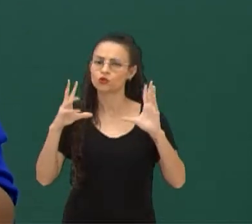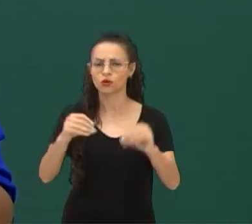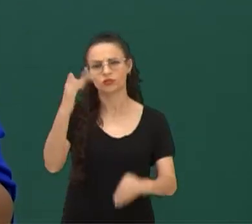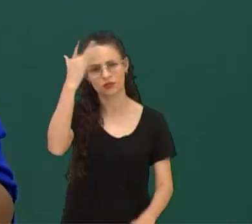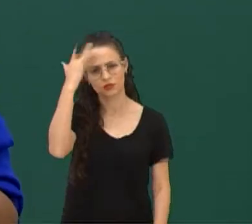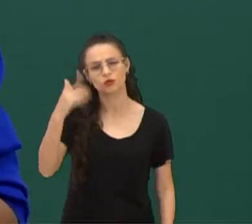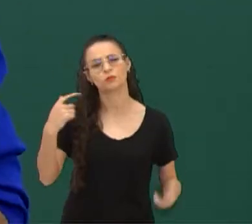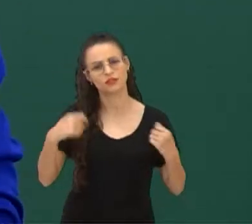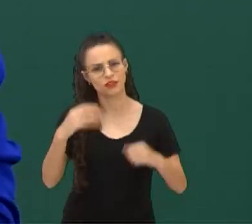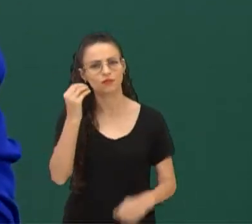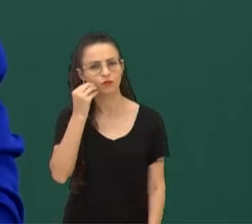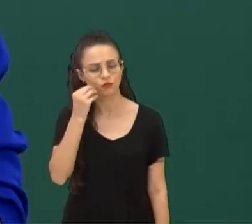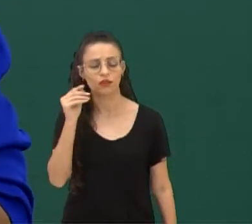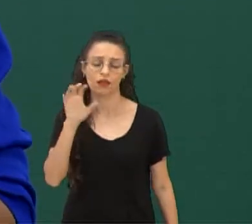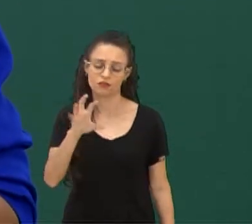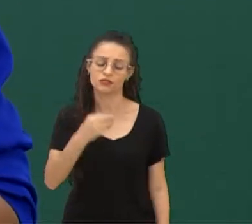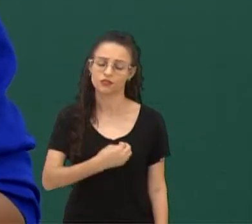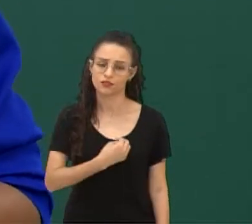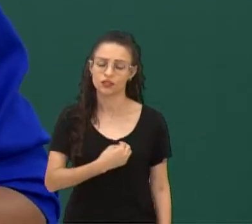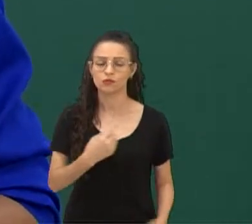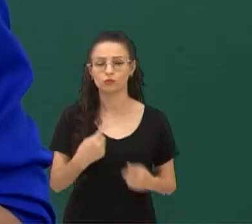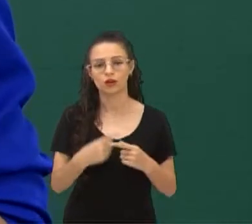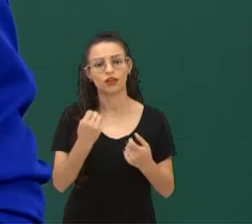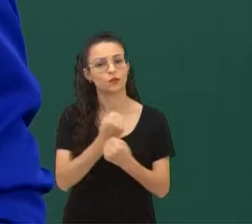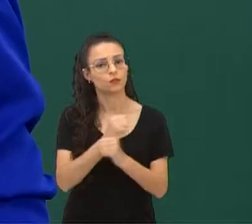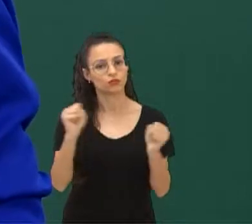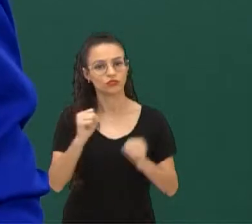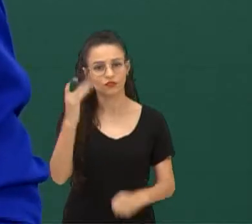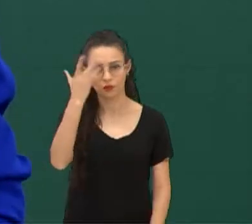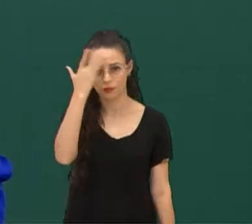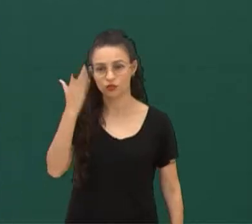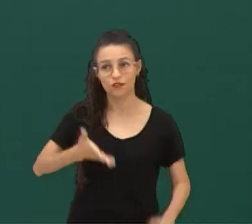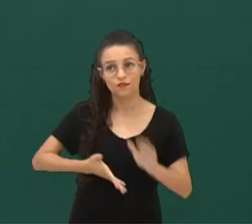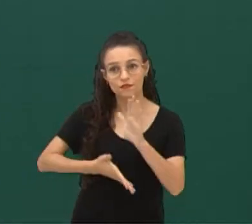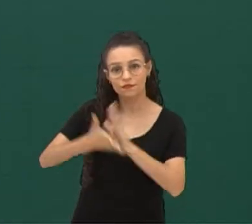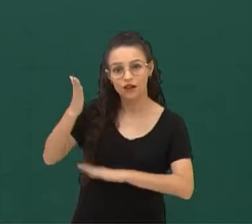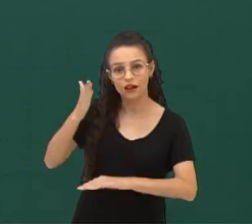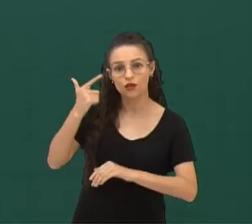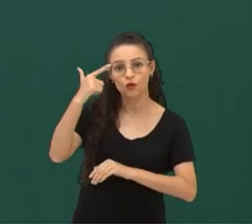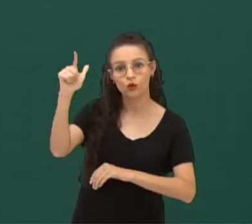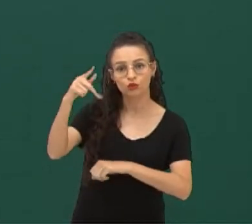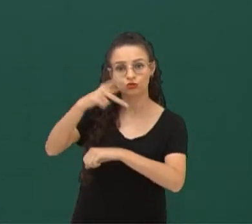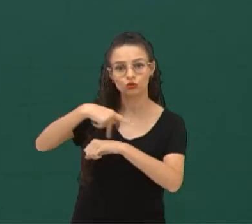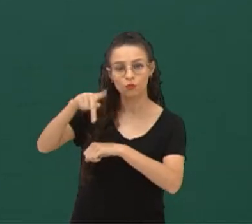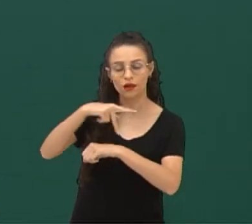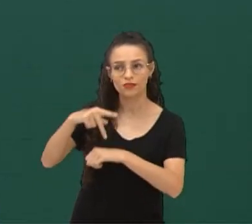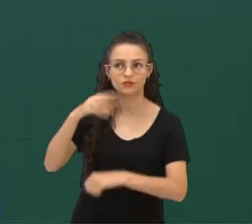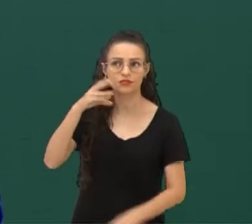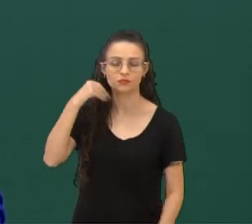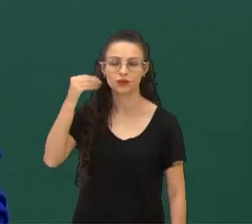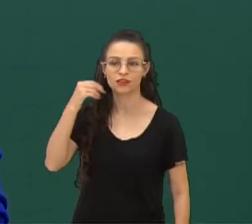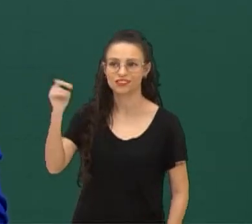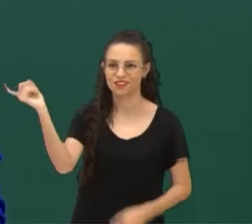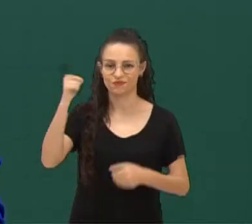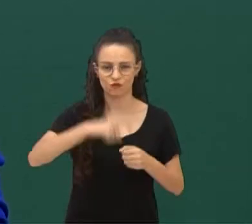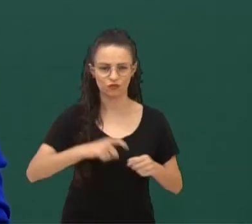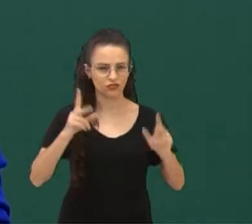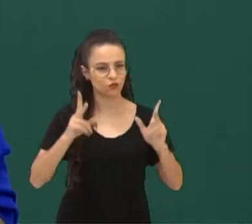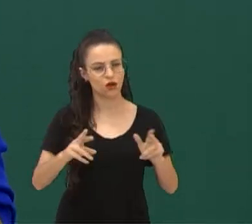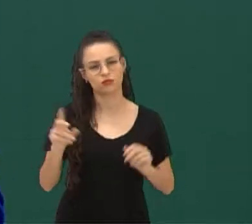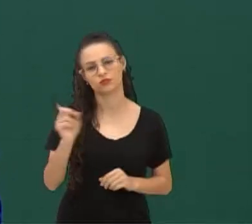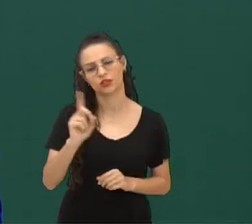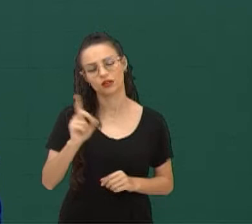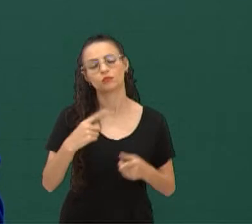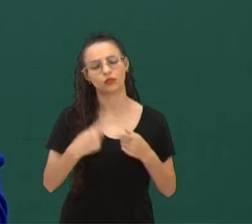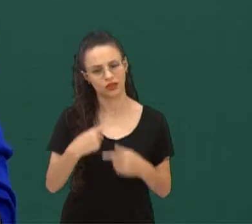oportunidade na vida porque é impossível uma pessoa que vai ter uma experiência fora do país que ela não volta mesmo gente porque é uma experiência